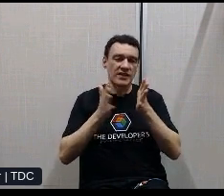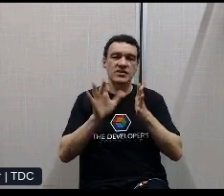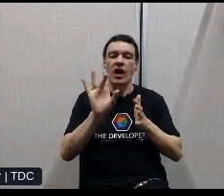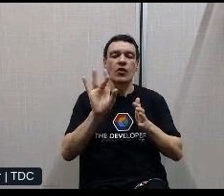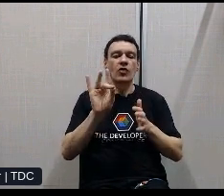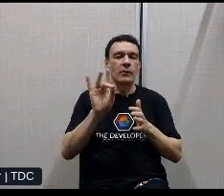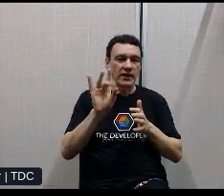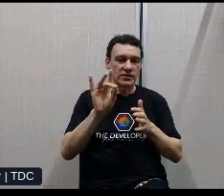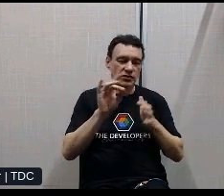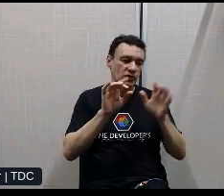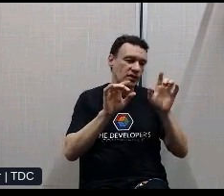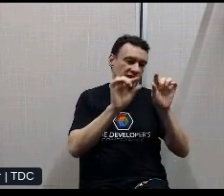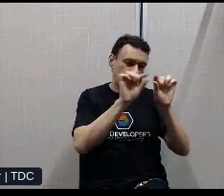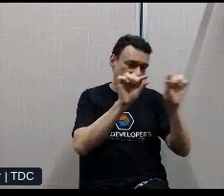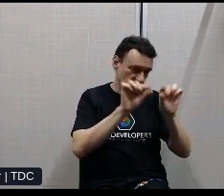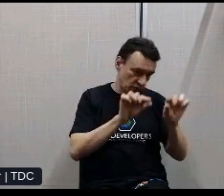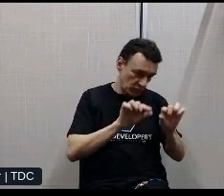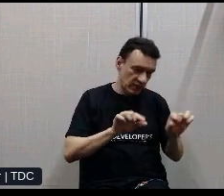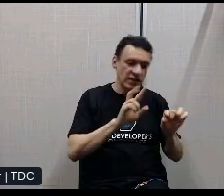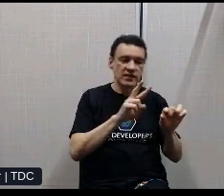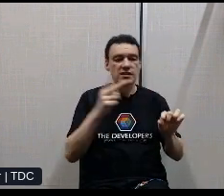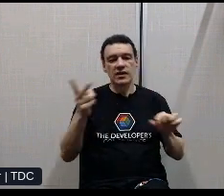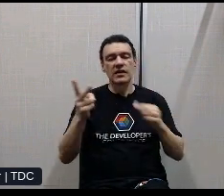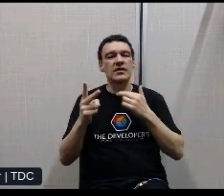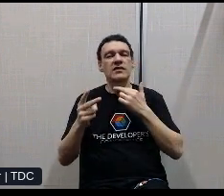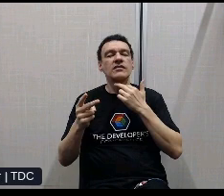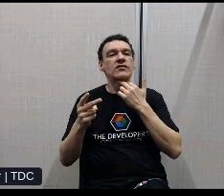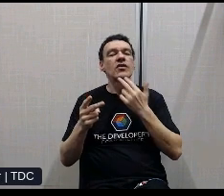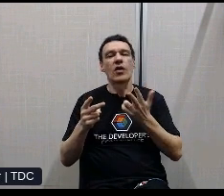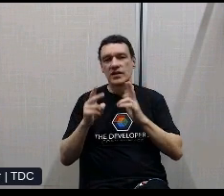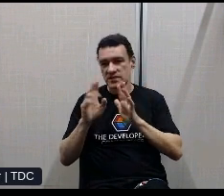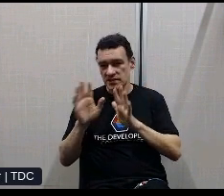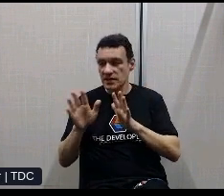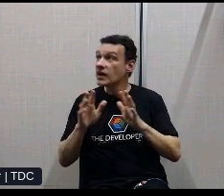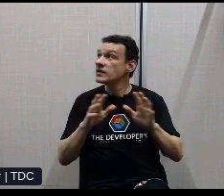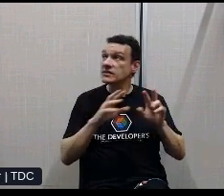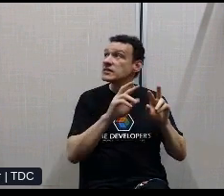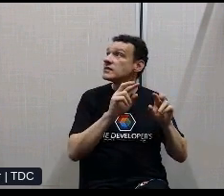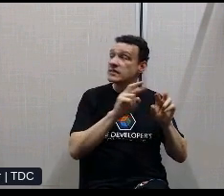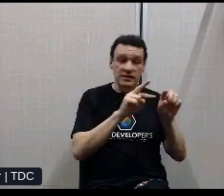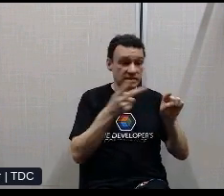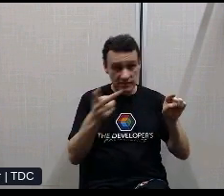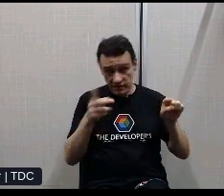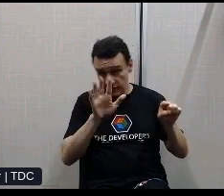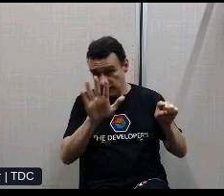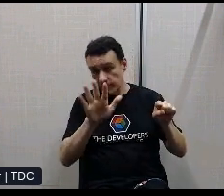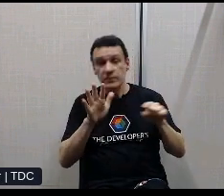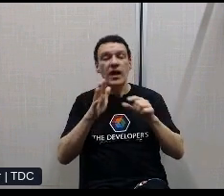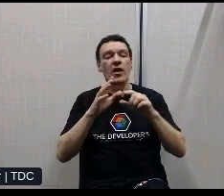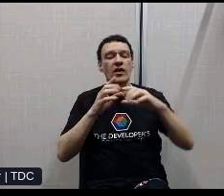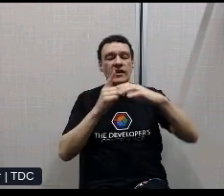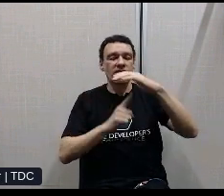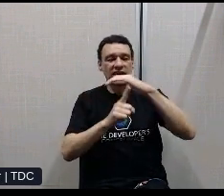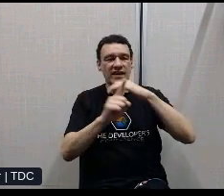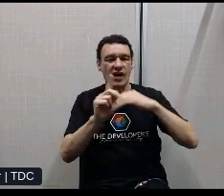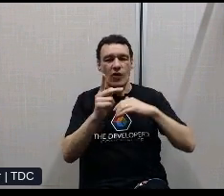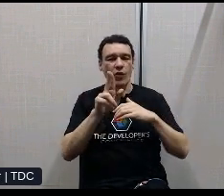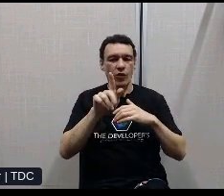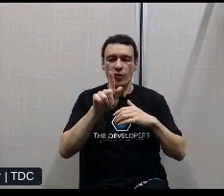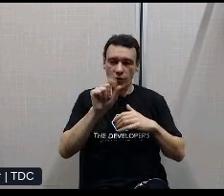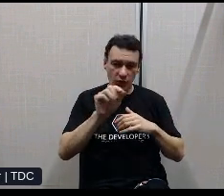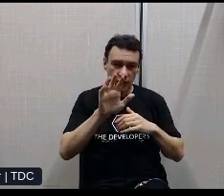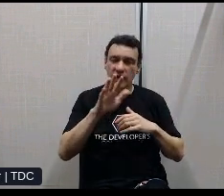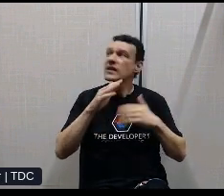texto e voz em Libras, com a ajuda do simpático avatar, o nosso amigo Hugo. E aí a gente teve várias outras derivações, né?